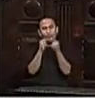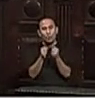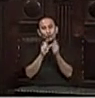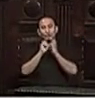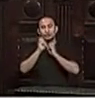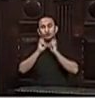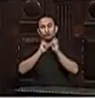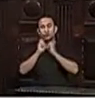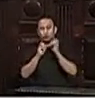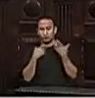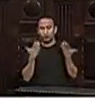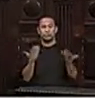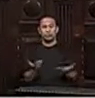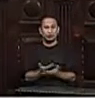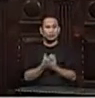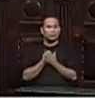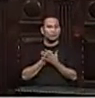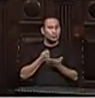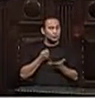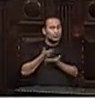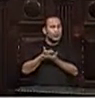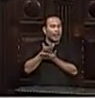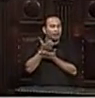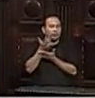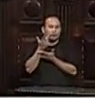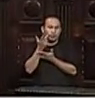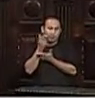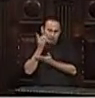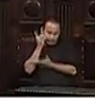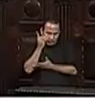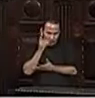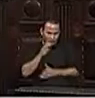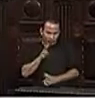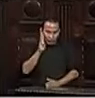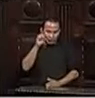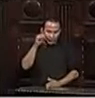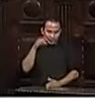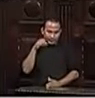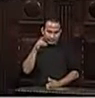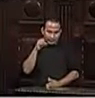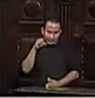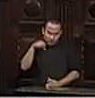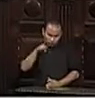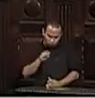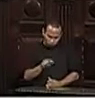a qualidade do gasto, deputado Anderson, e até criar